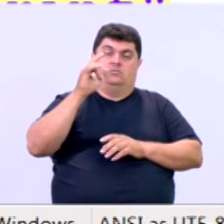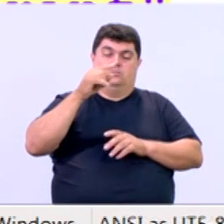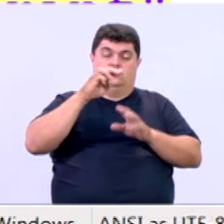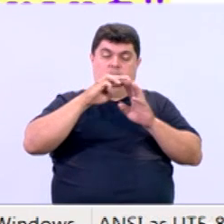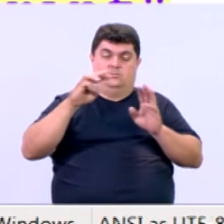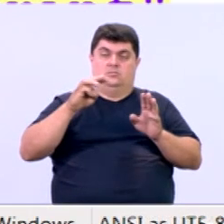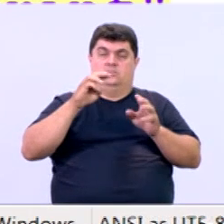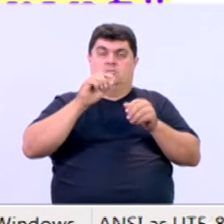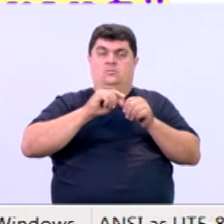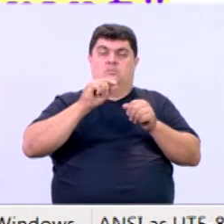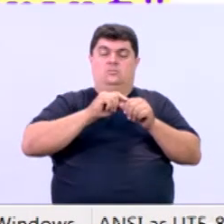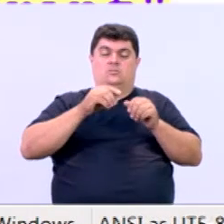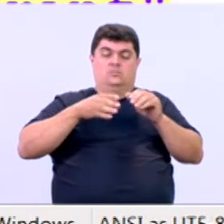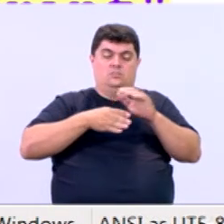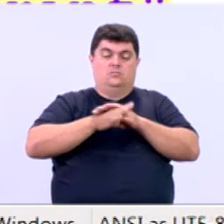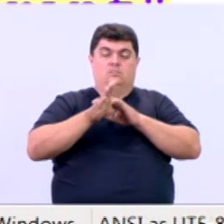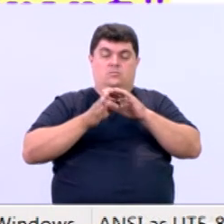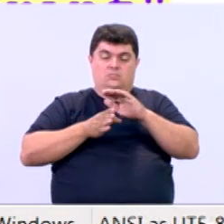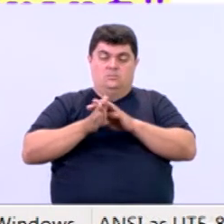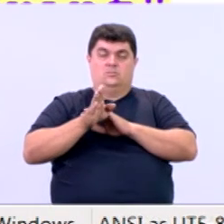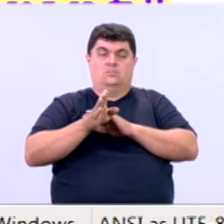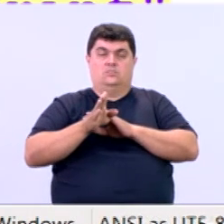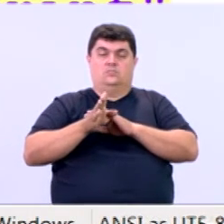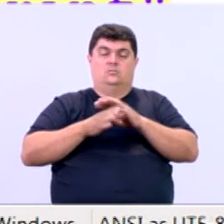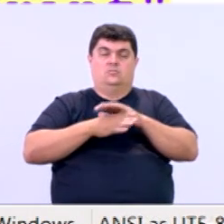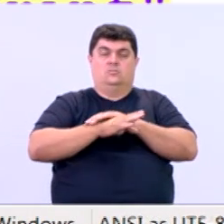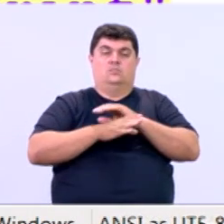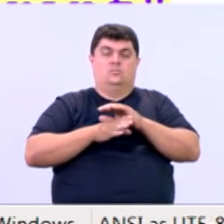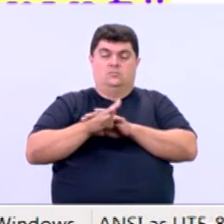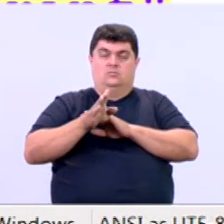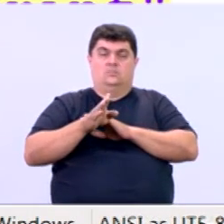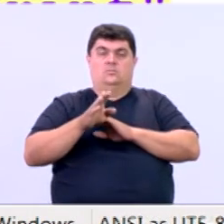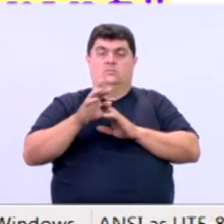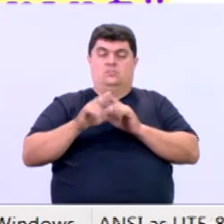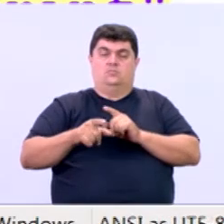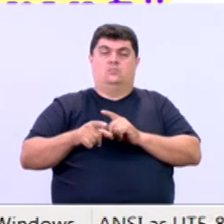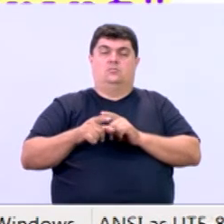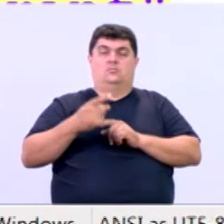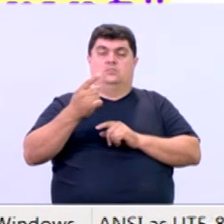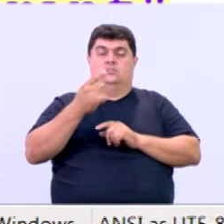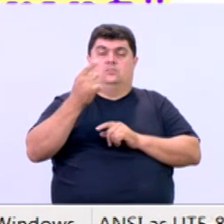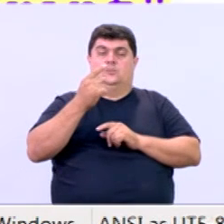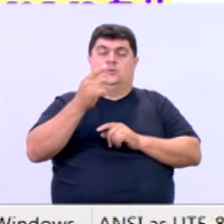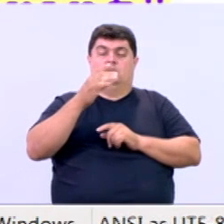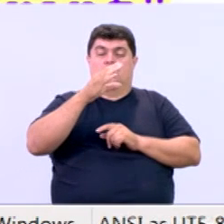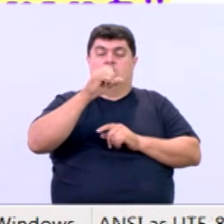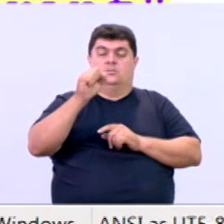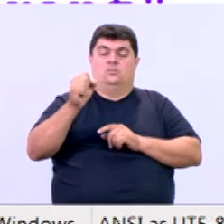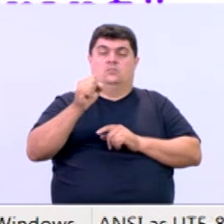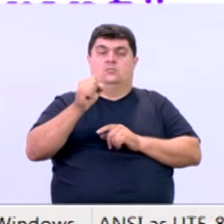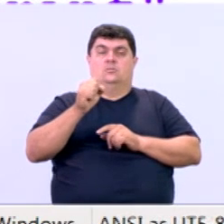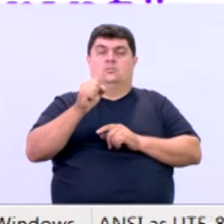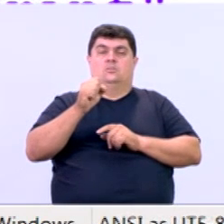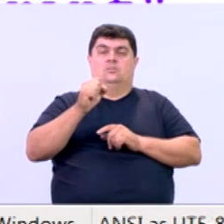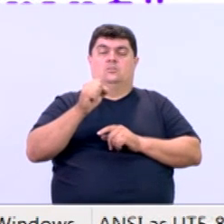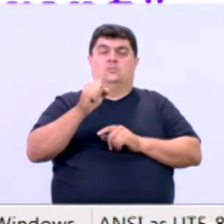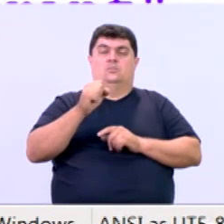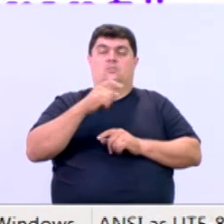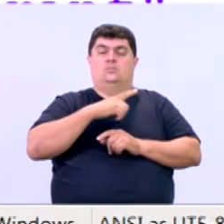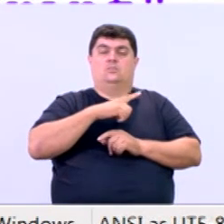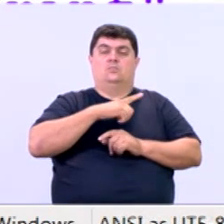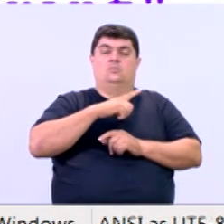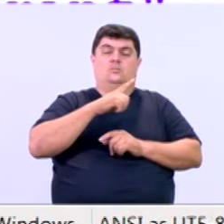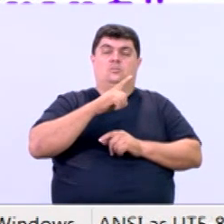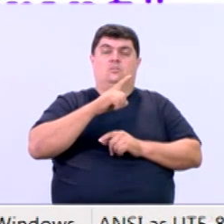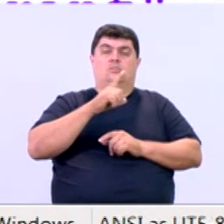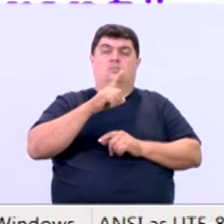ela faz acesso a dois arquivos externos, um de CSS, que eu chamo